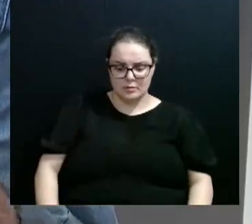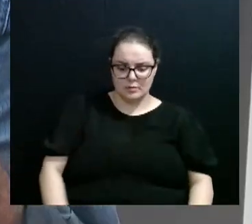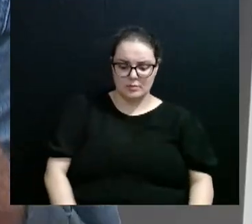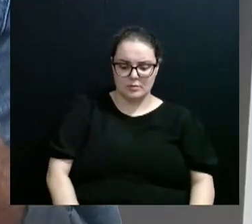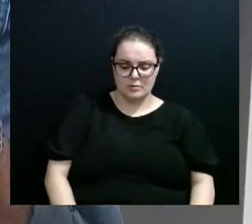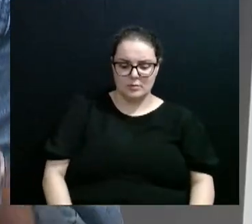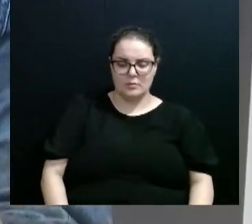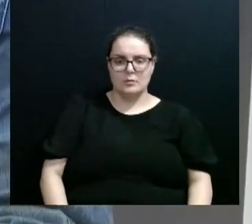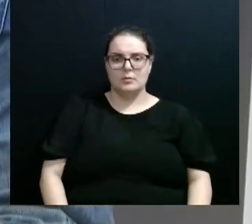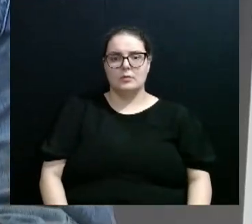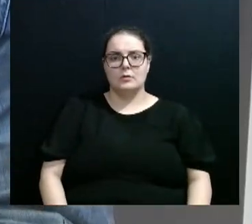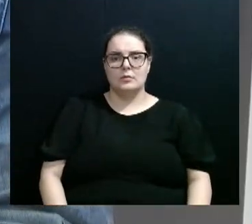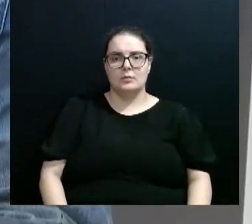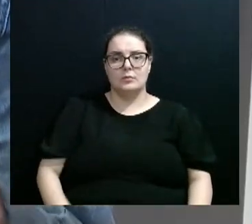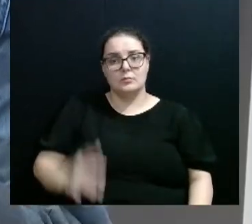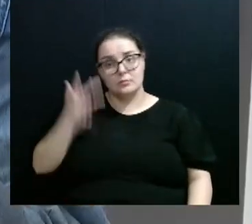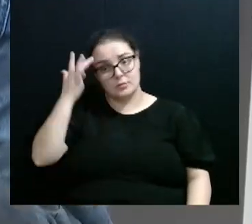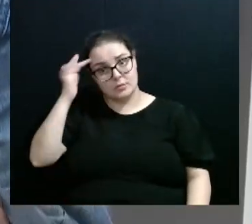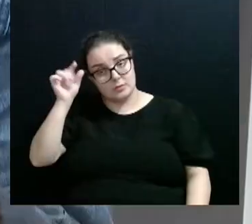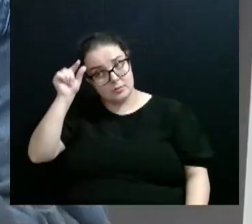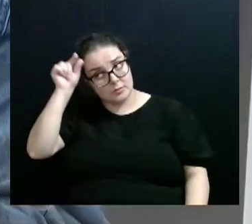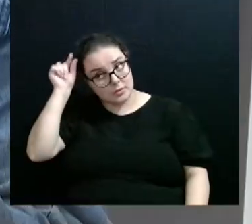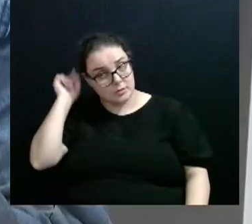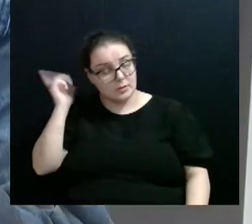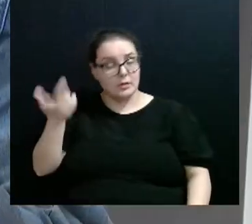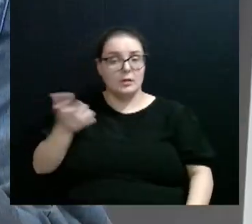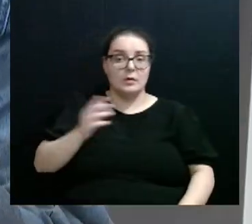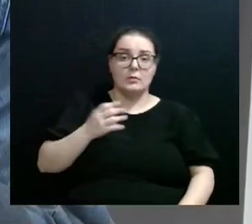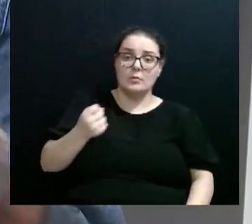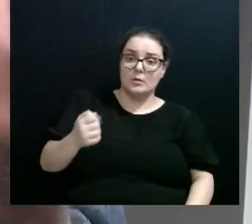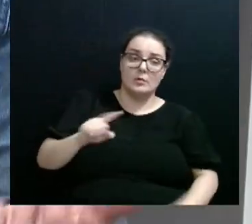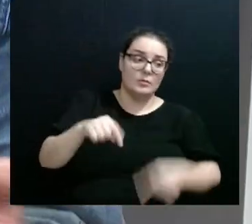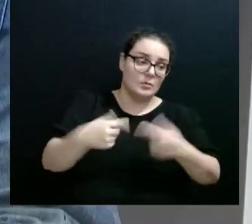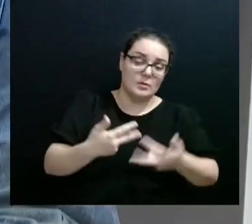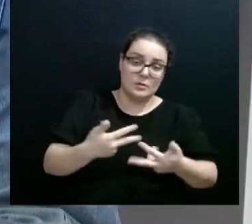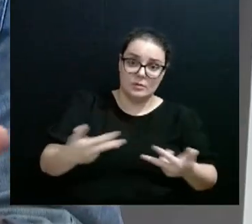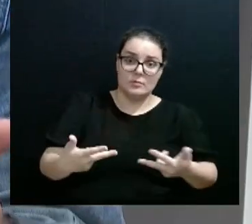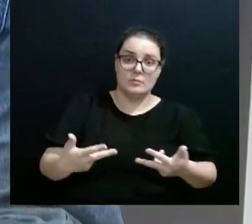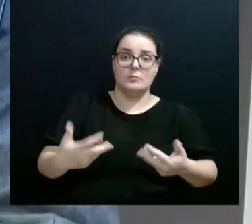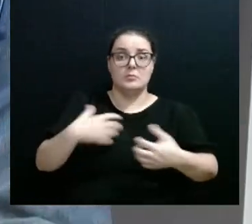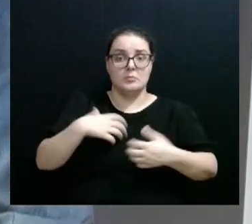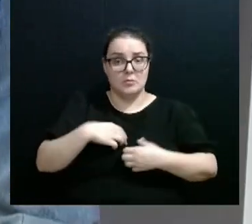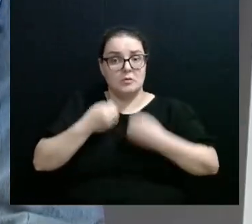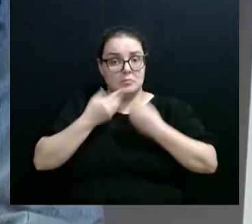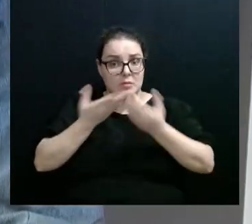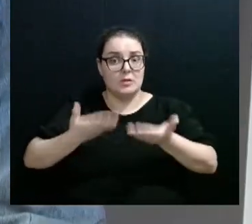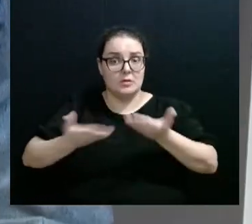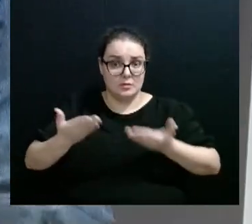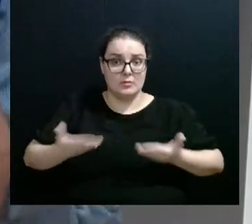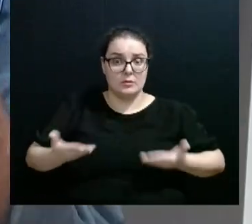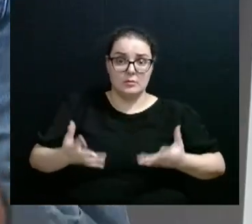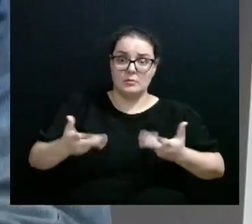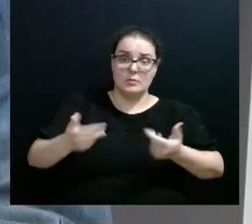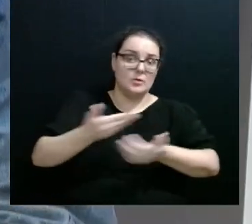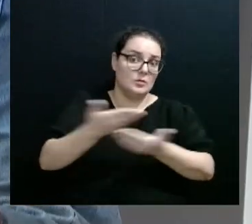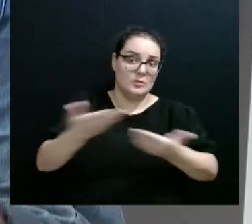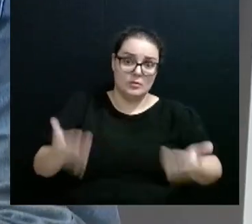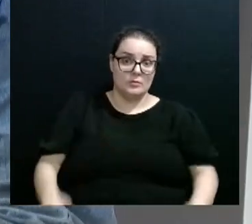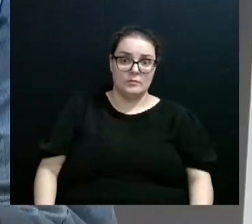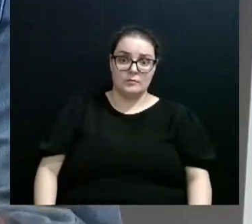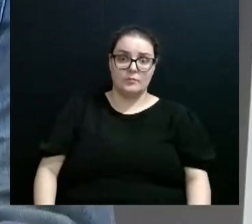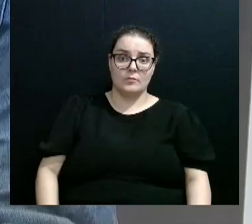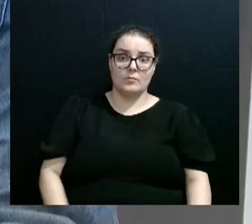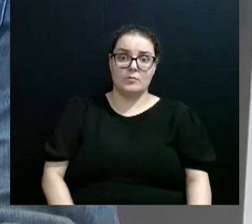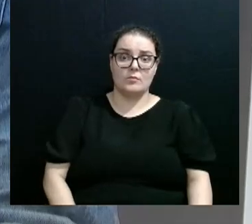cabelos brancos ou por outras situações, mas eu me sinto muito bem tratado, acolhido por todos vocês. Mas, graças a